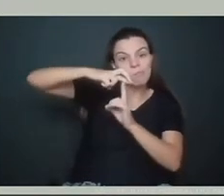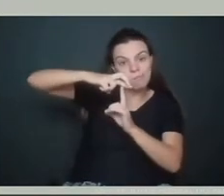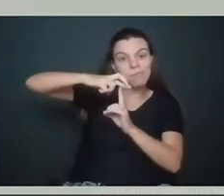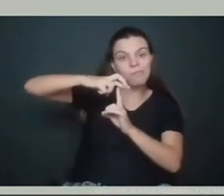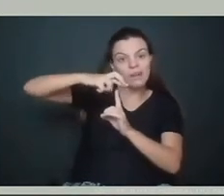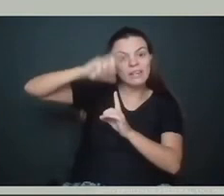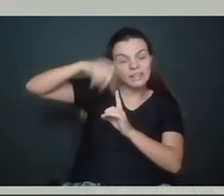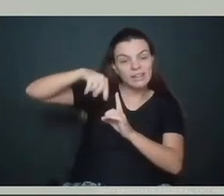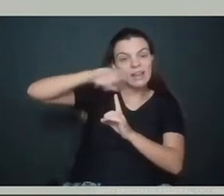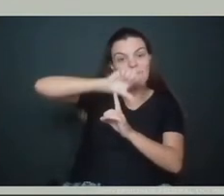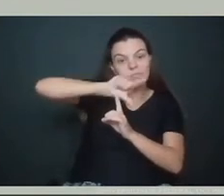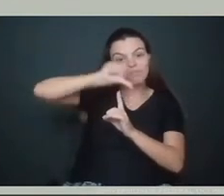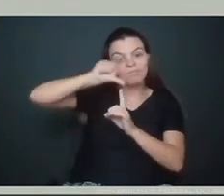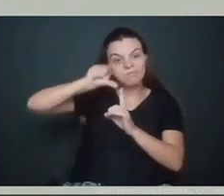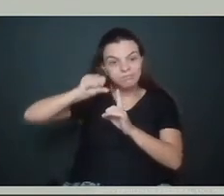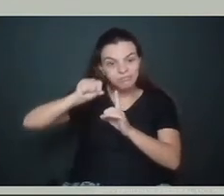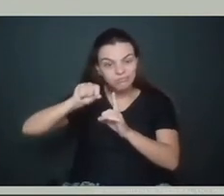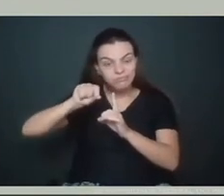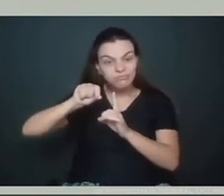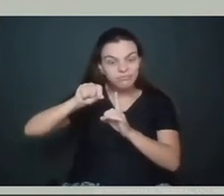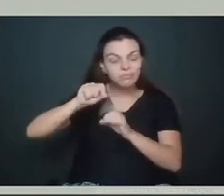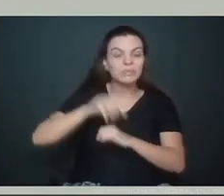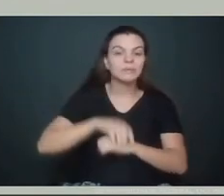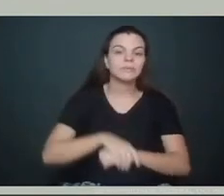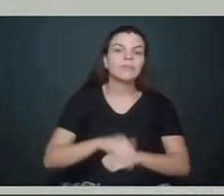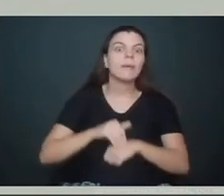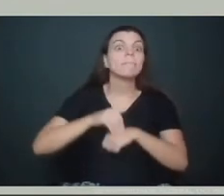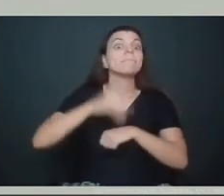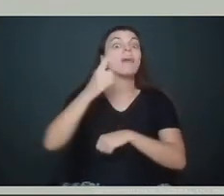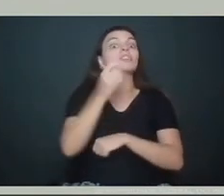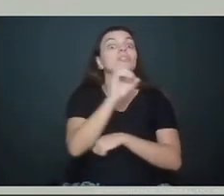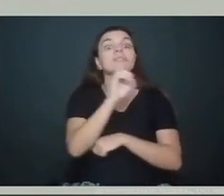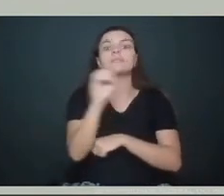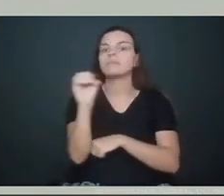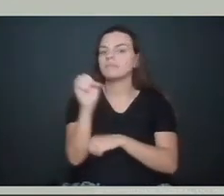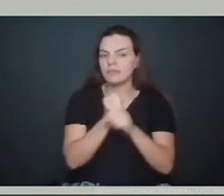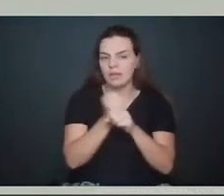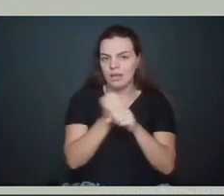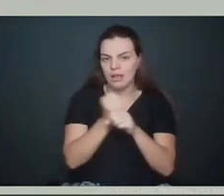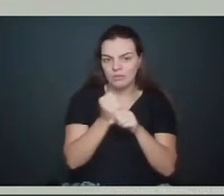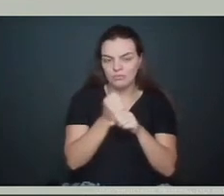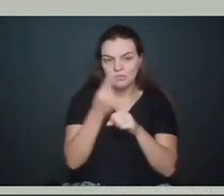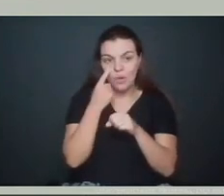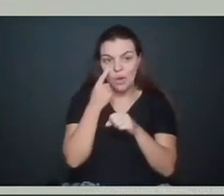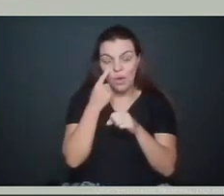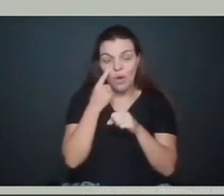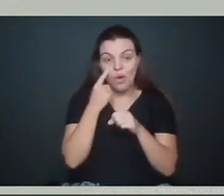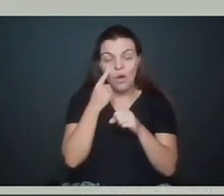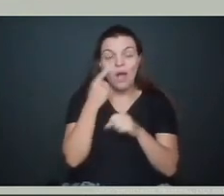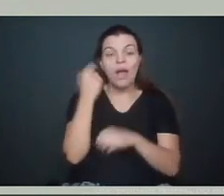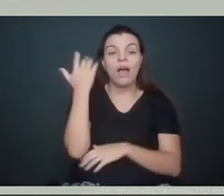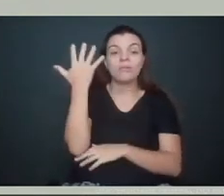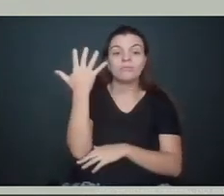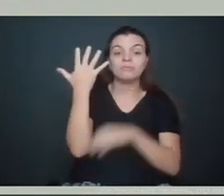vai mudar e esse é com mais de 100 anos. Os ramos de baixo, vocês estão vendo que eles pesam, ficam mais compridos